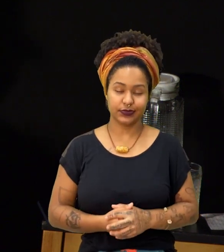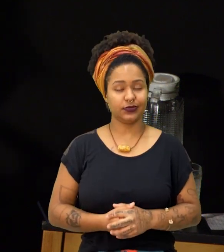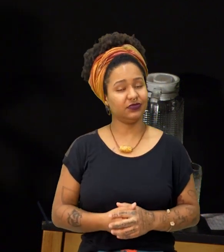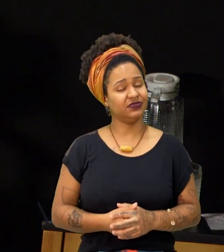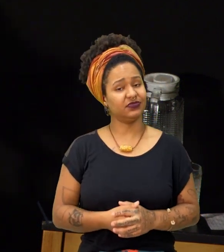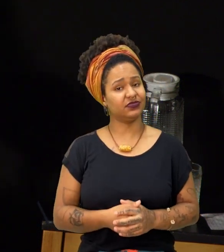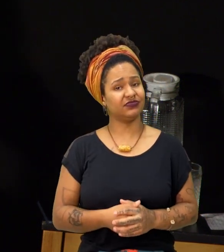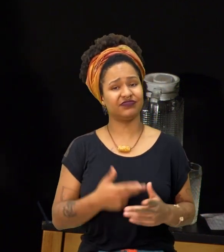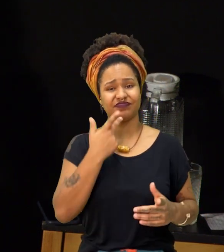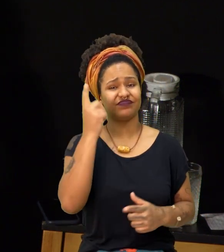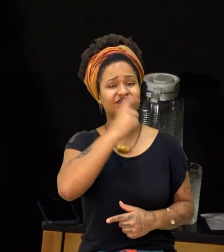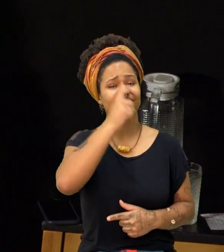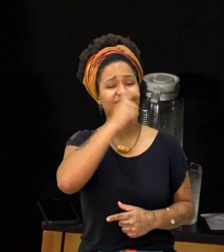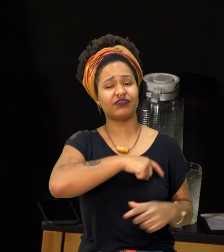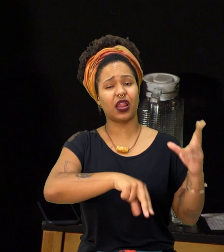falácias, tá certo?